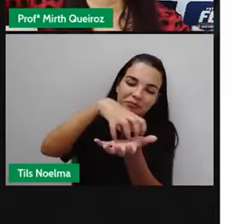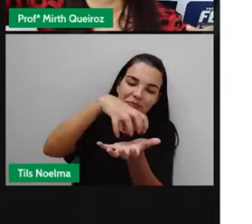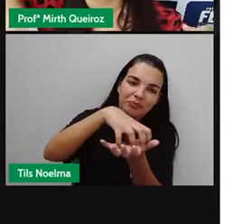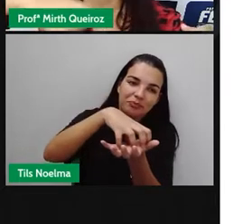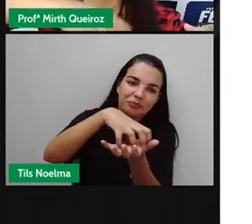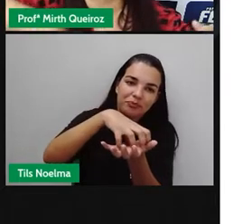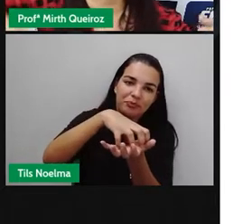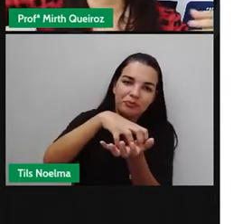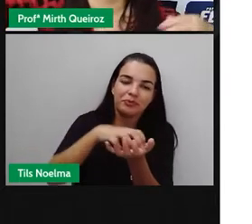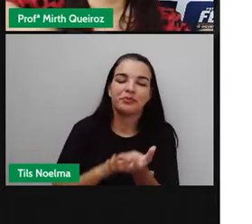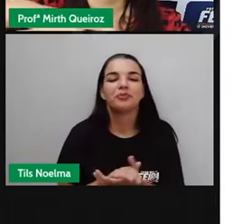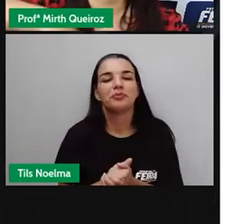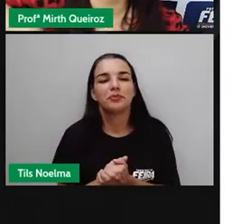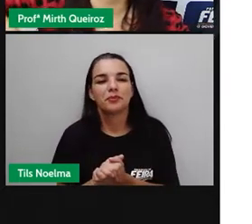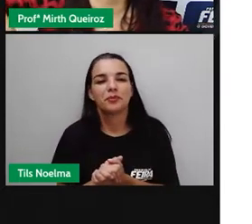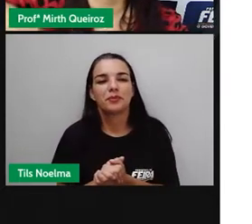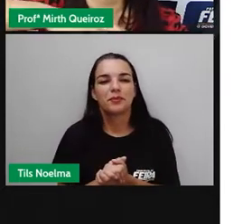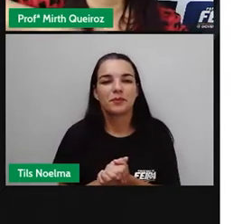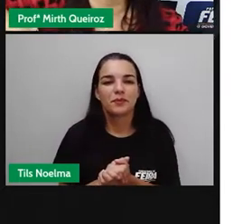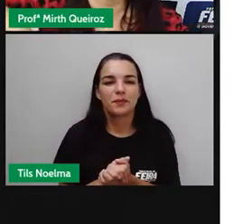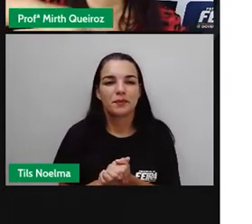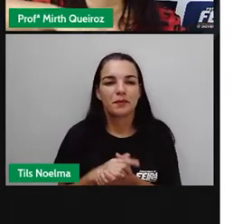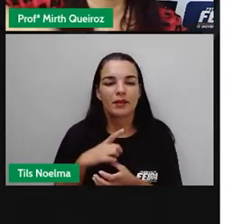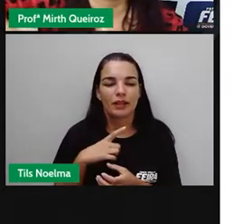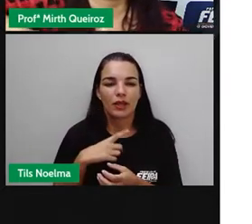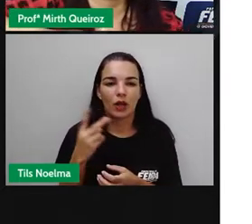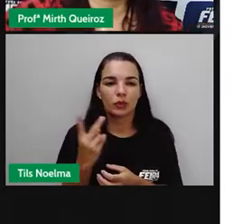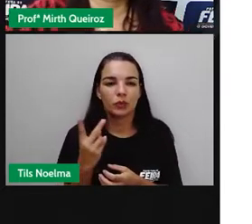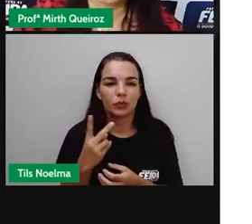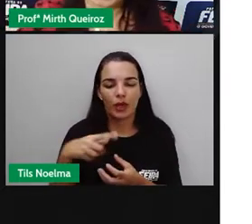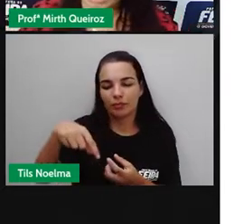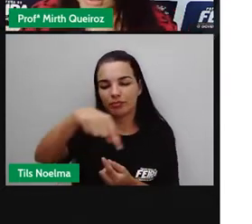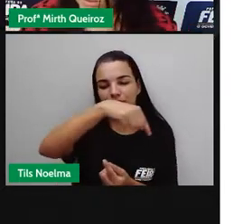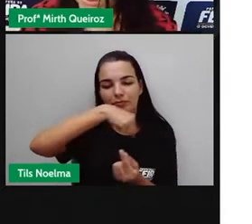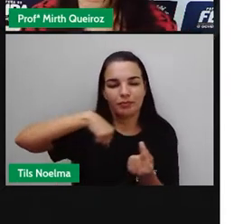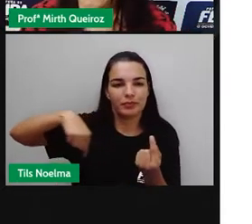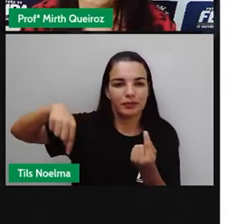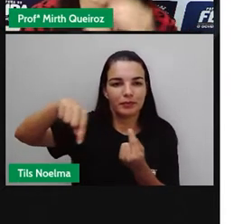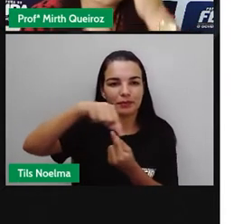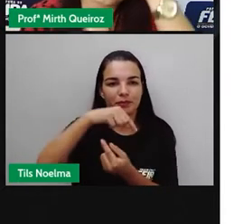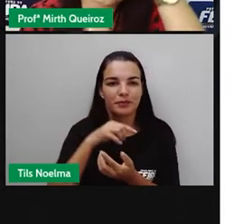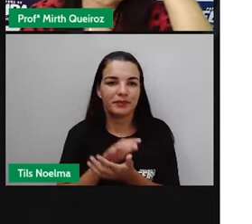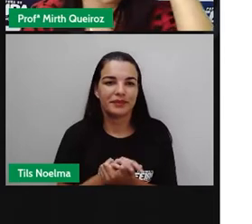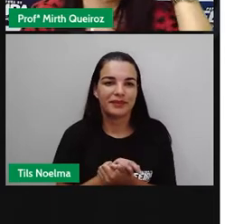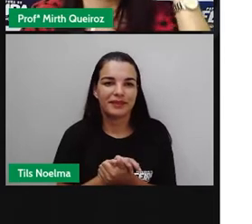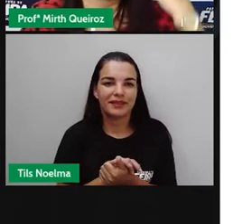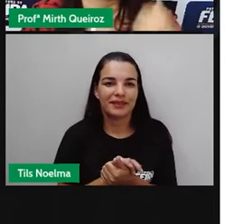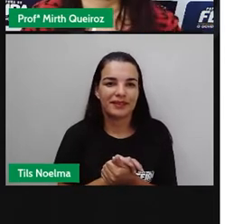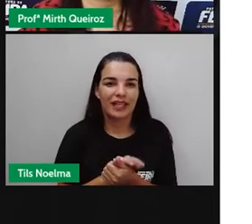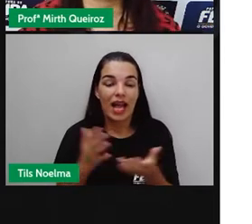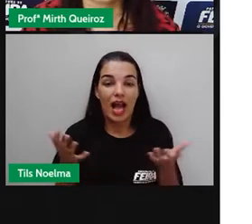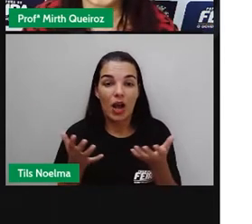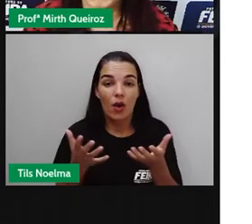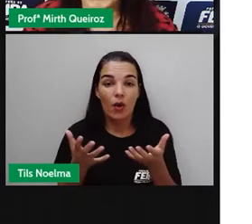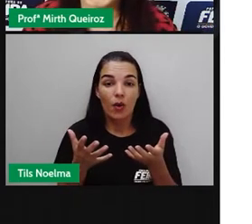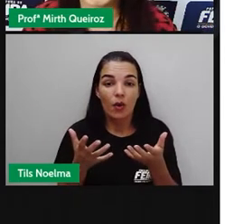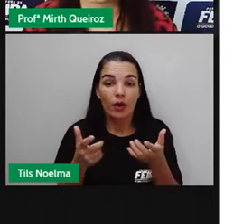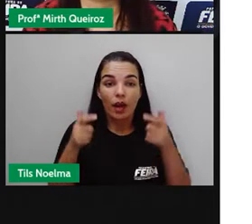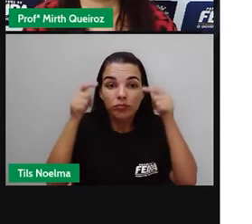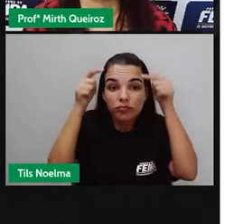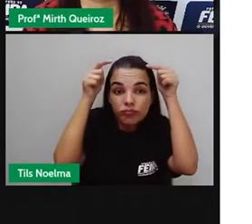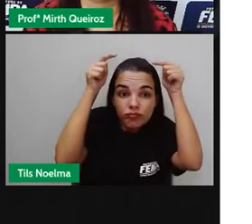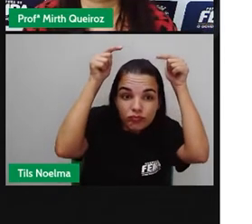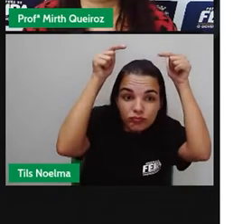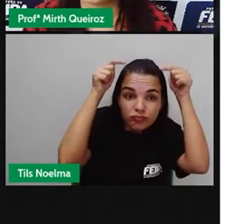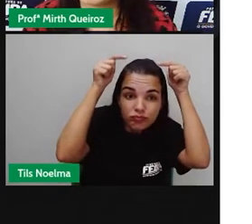formam-se duas rodas, uma dentro da outra, né? E assim eles vão girando. coroa de rosas,